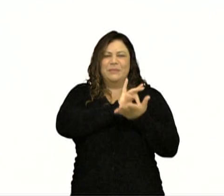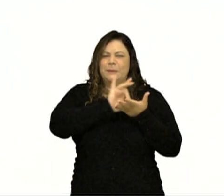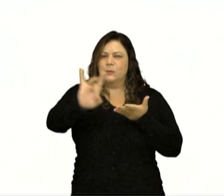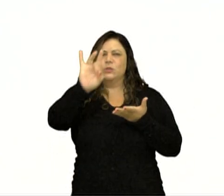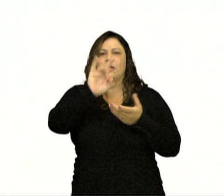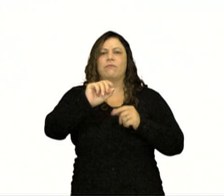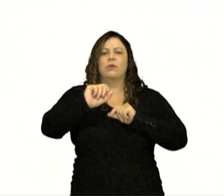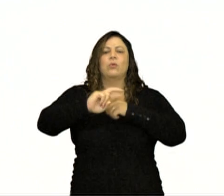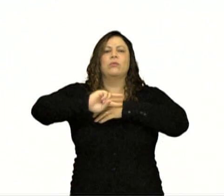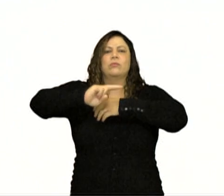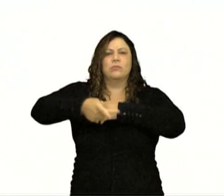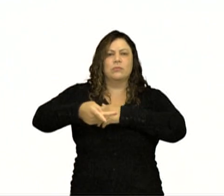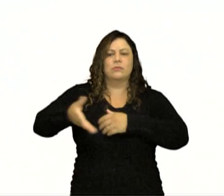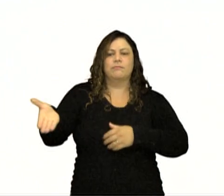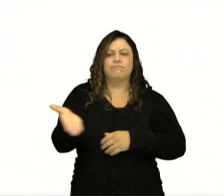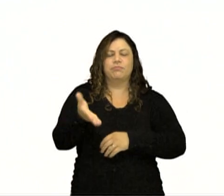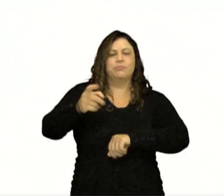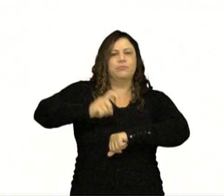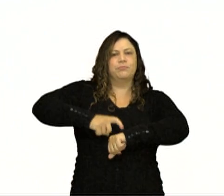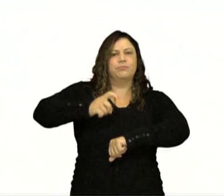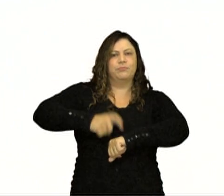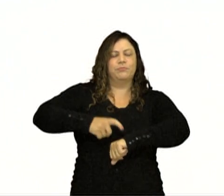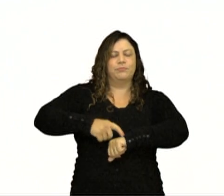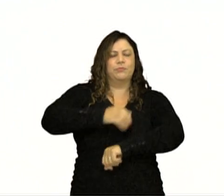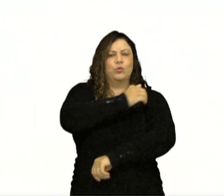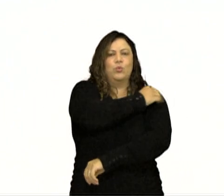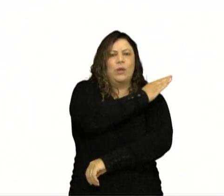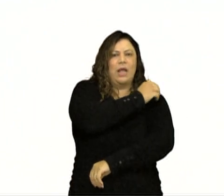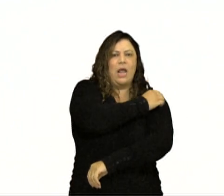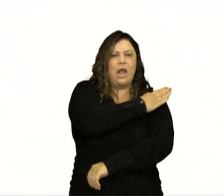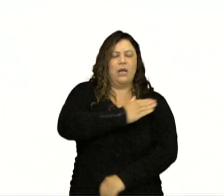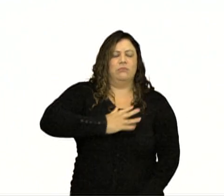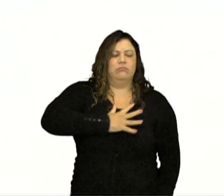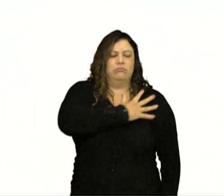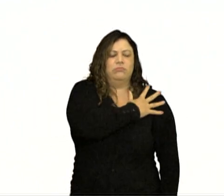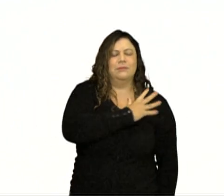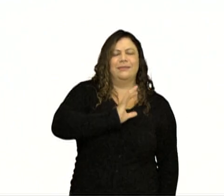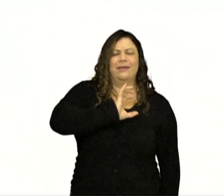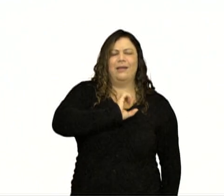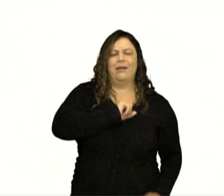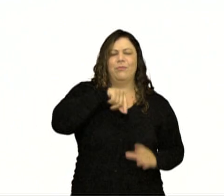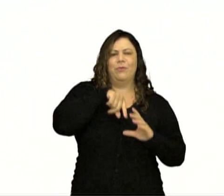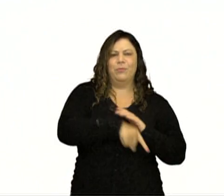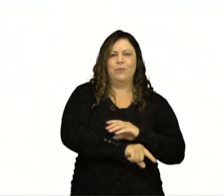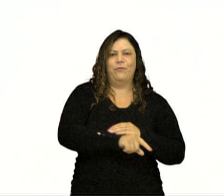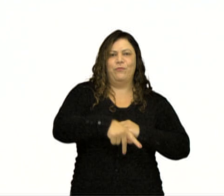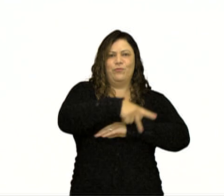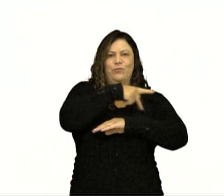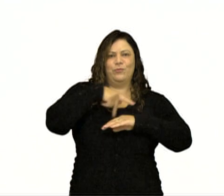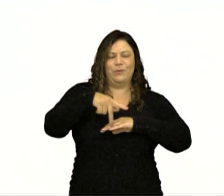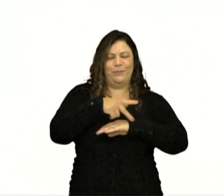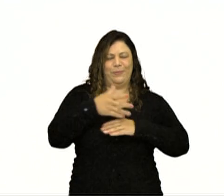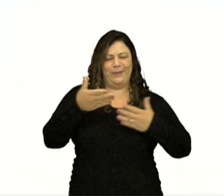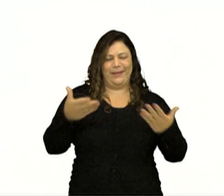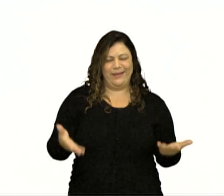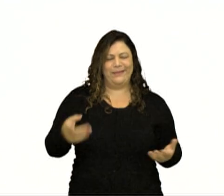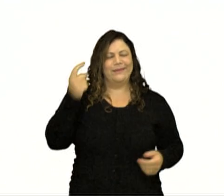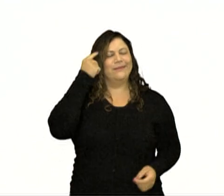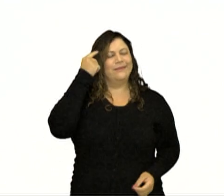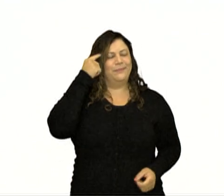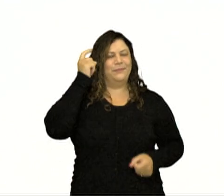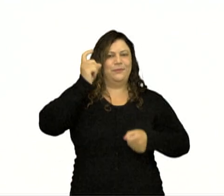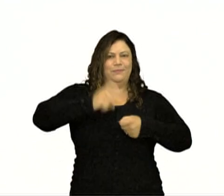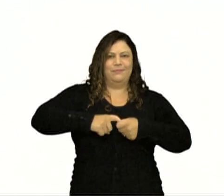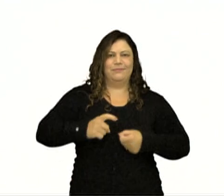consequências imediatas do racismo e nacionalismo alemão para eles. Vocês vão ter um tempinho aí para pensar e a gente já